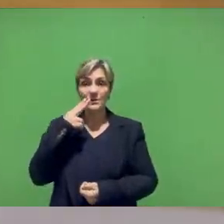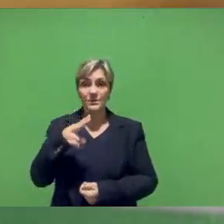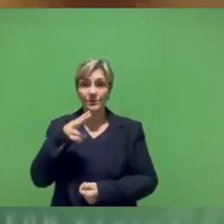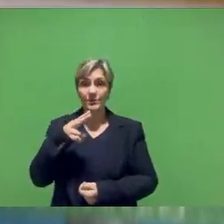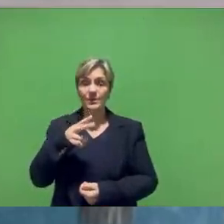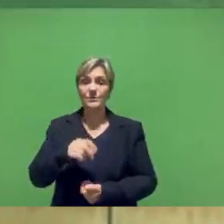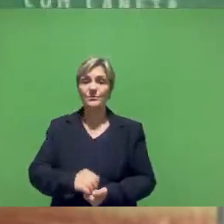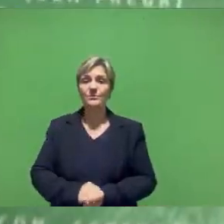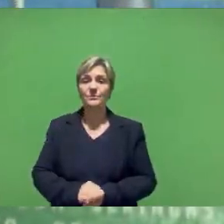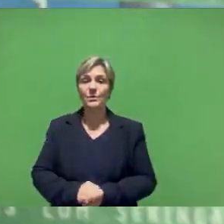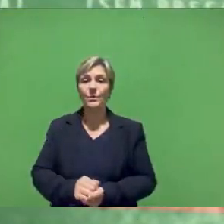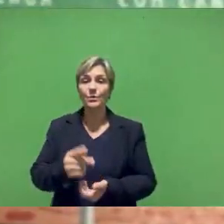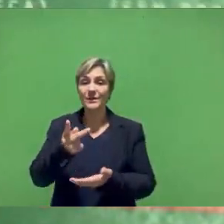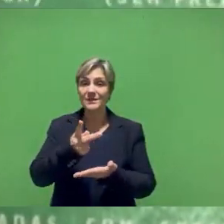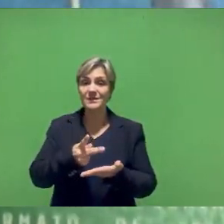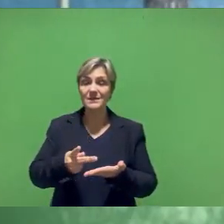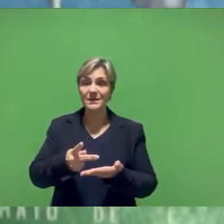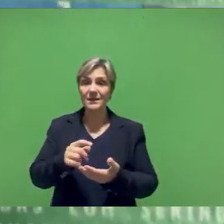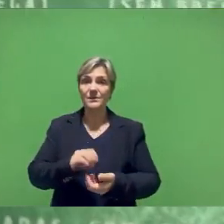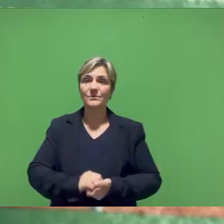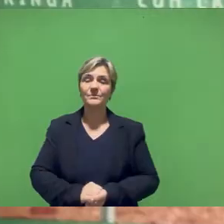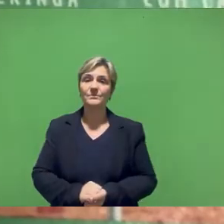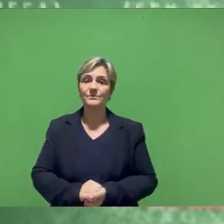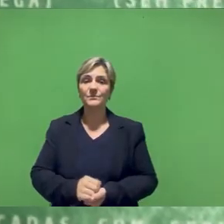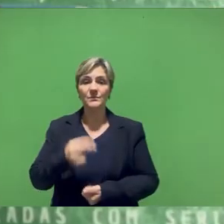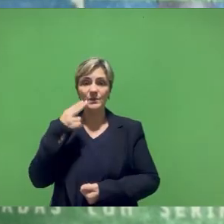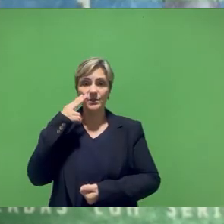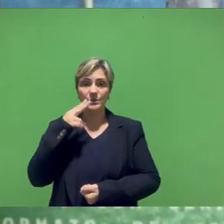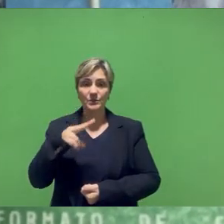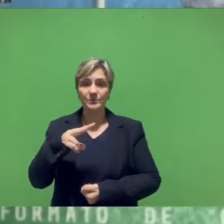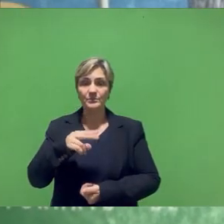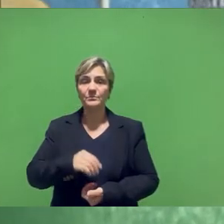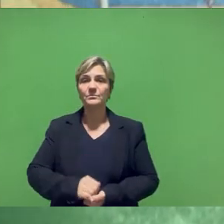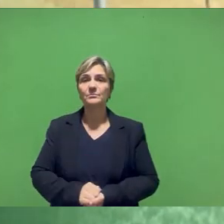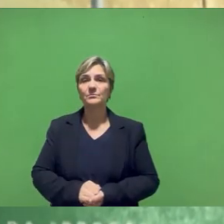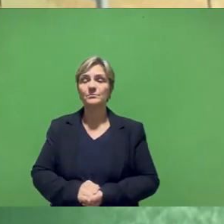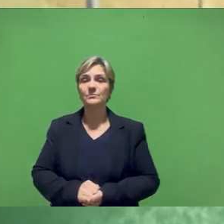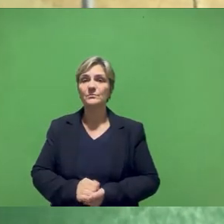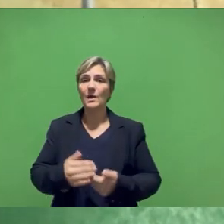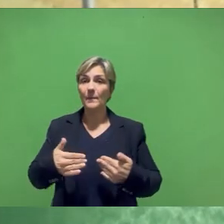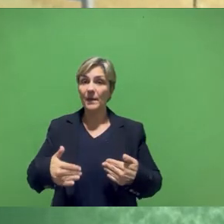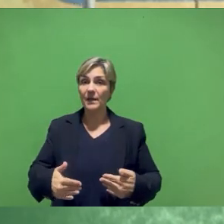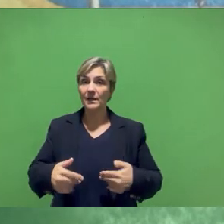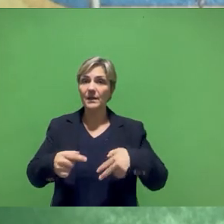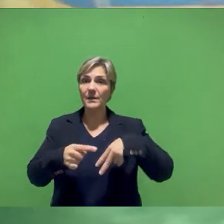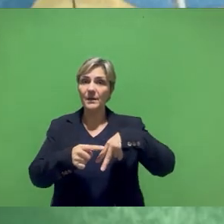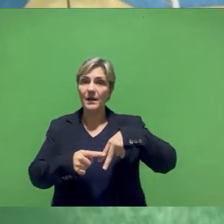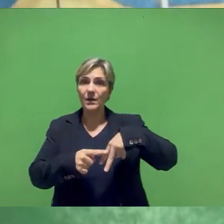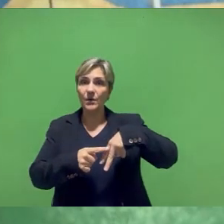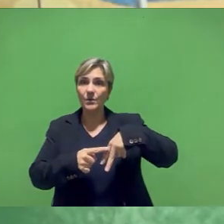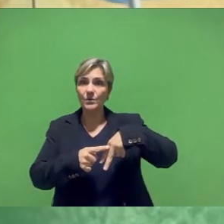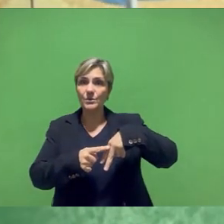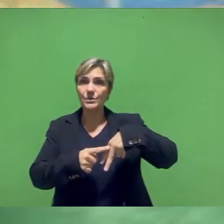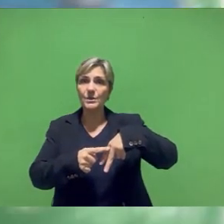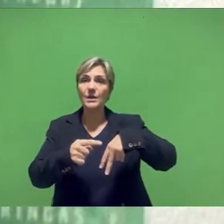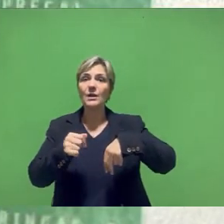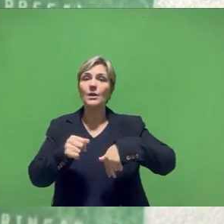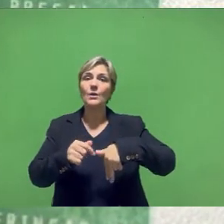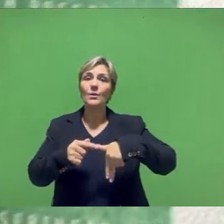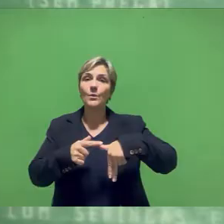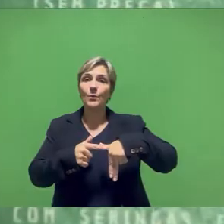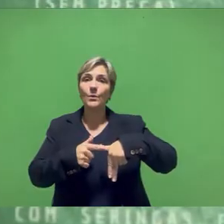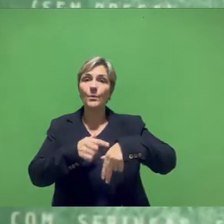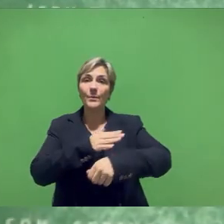Estão vendo aqui a figura? A gente tem, então, a barriga, tem a coxa, o